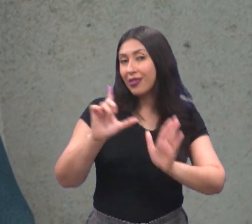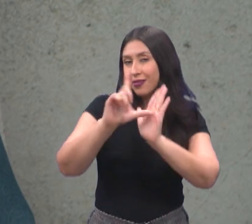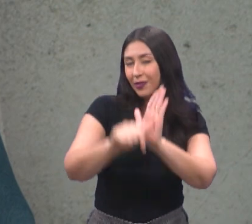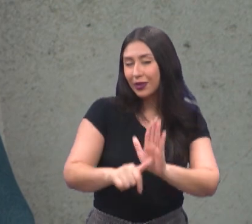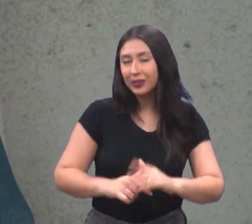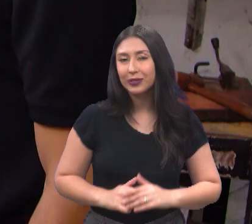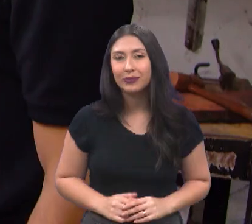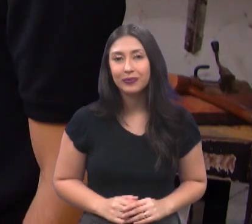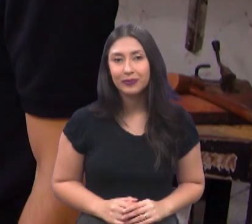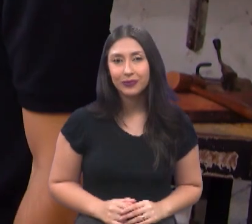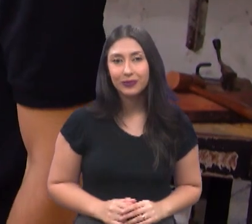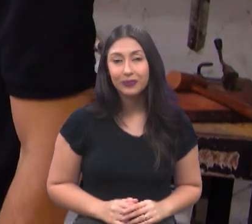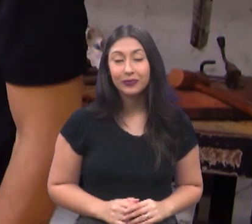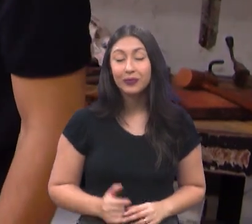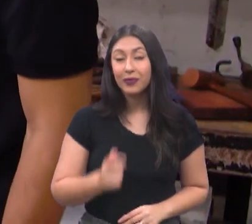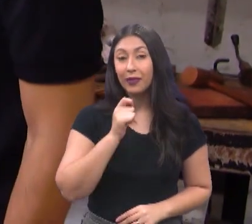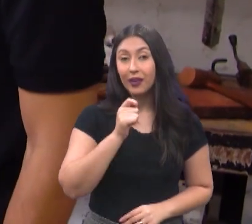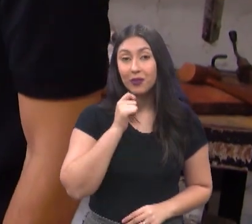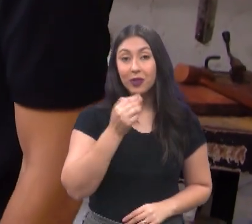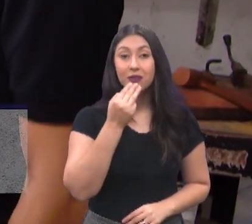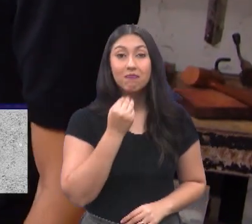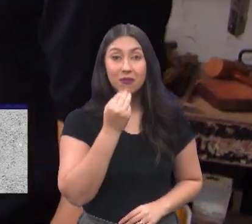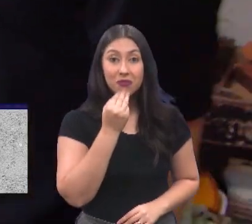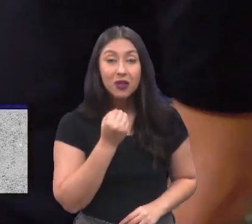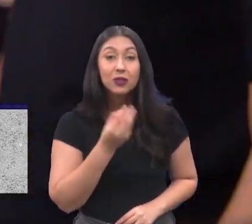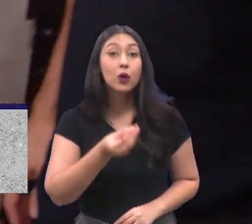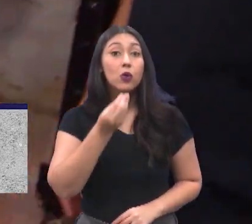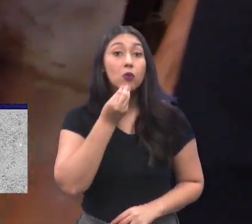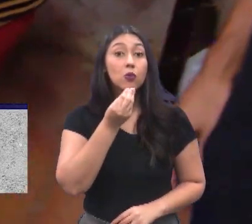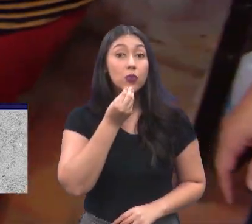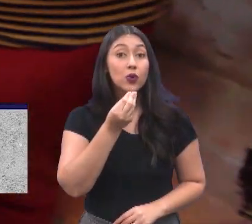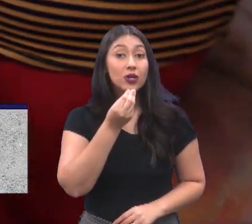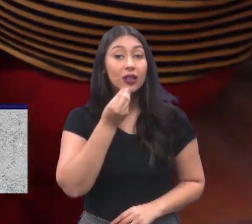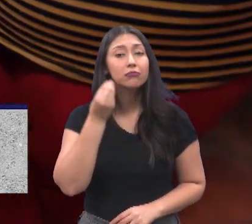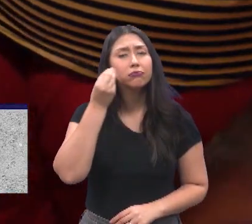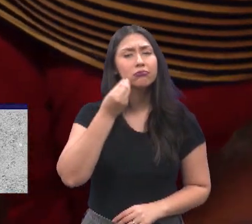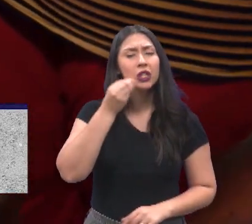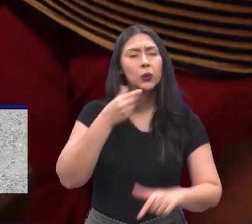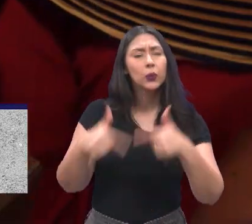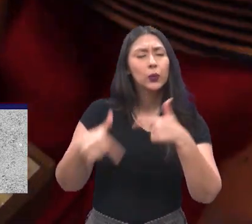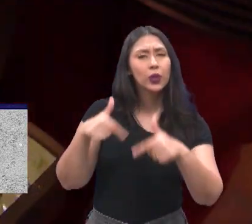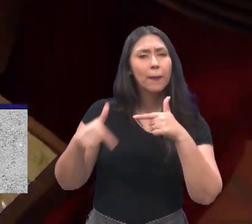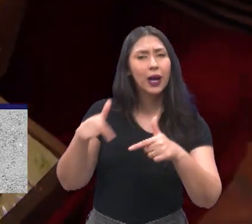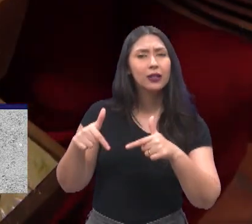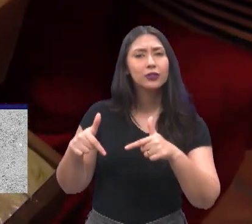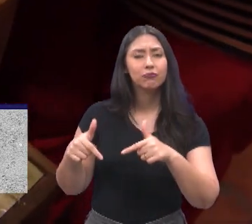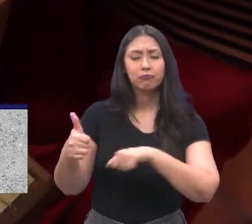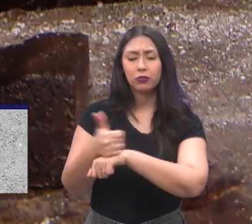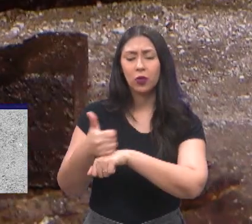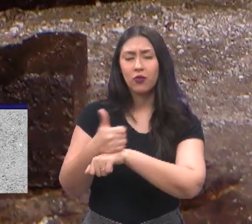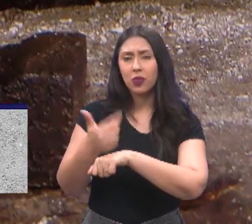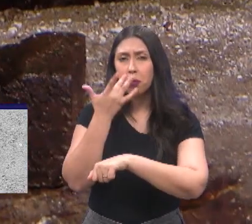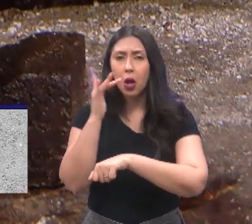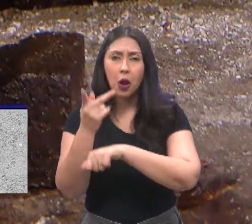trechinho. O repórter Matheus Andrade teve a oportunidade de vivenciar o trabalho de uma ourives, criando uma aliança